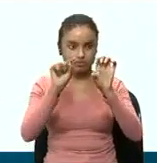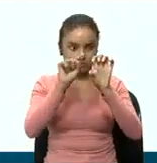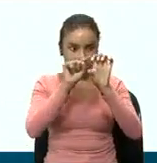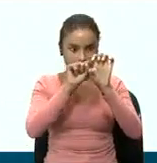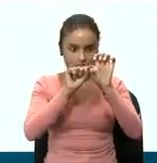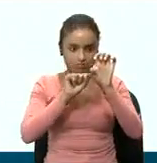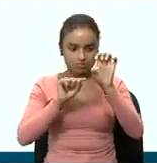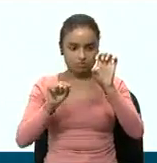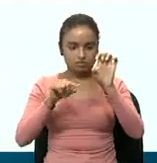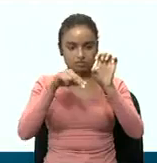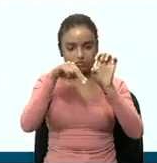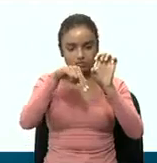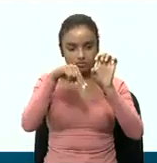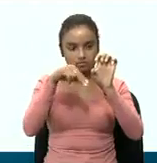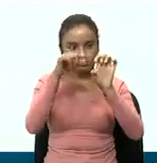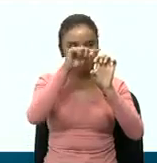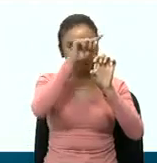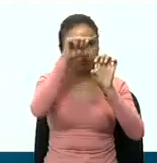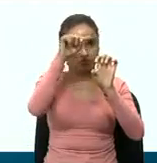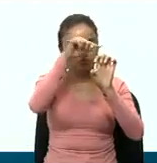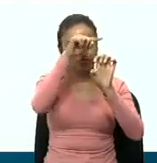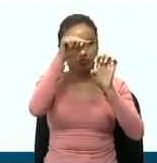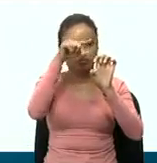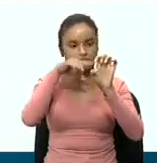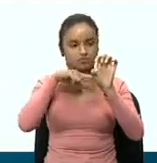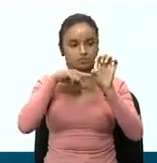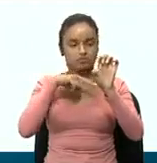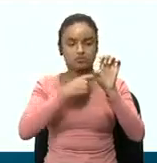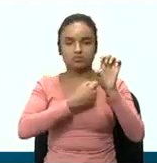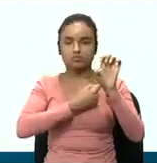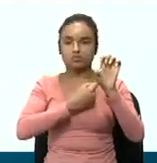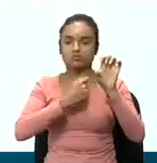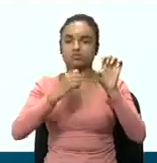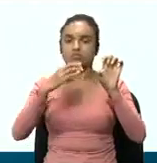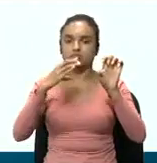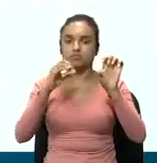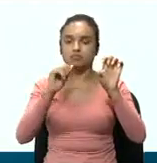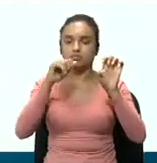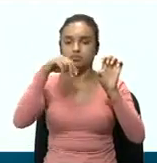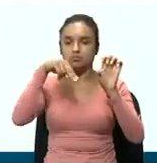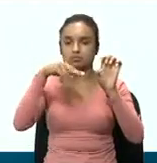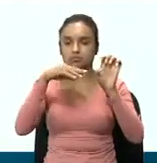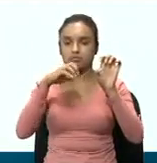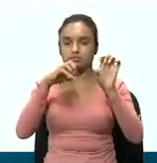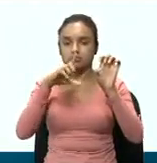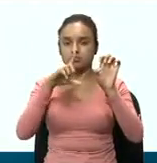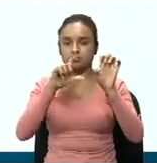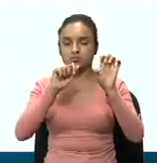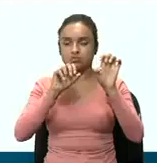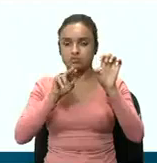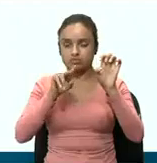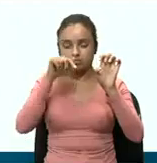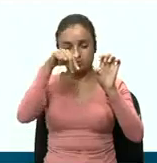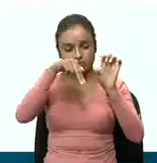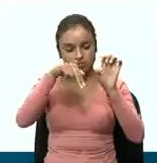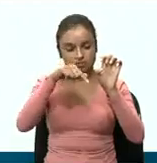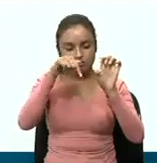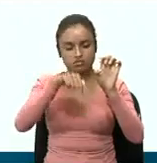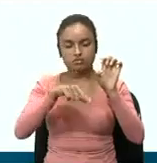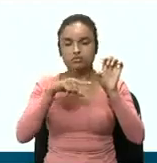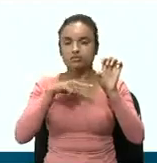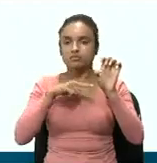número que houve esse cancelamento, que o n que eu tenho aqui perdeu o menos 1?